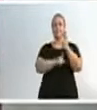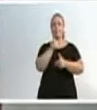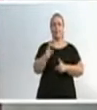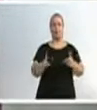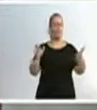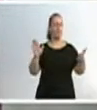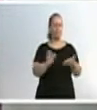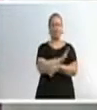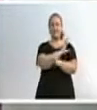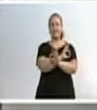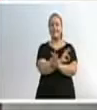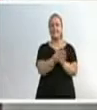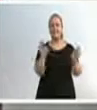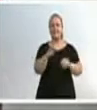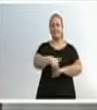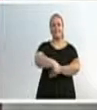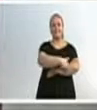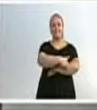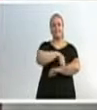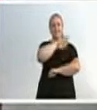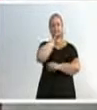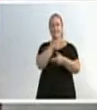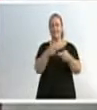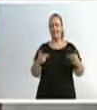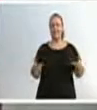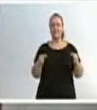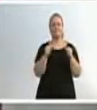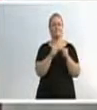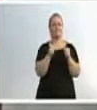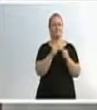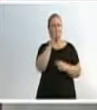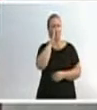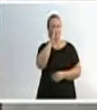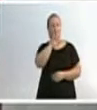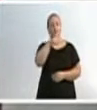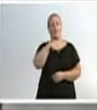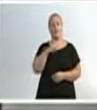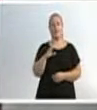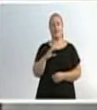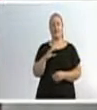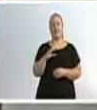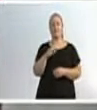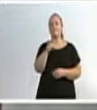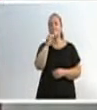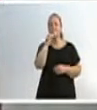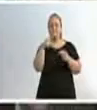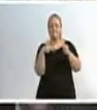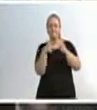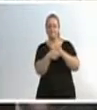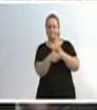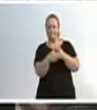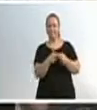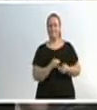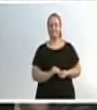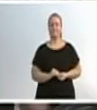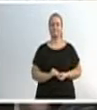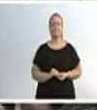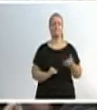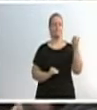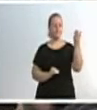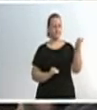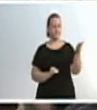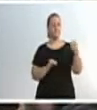de rua. E tem que ser voltada, sobretudo, para a parte da castração. Uma parte concedida ao vereador. Ouçam a parte, vereador